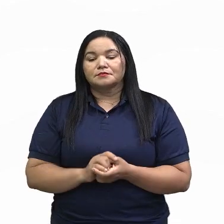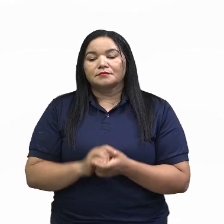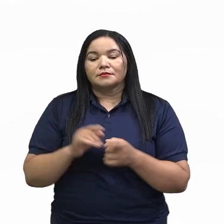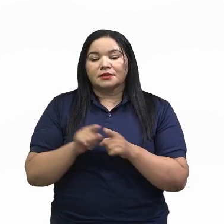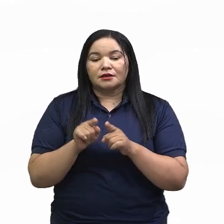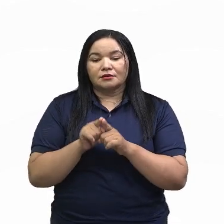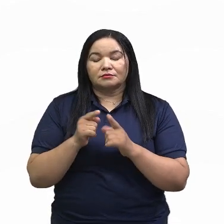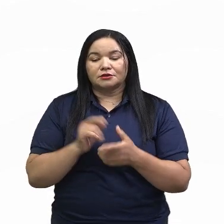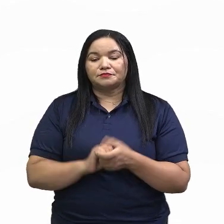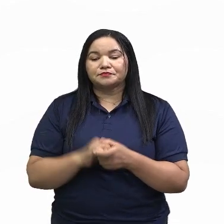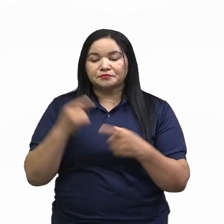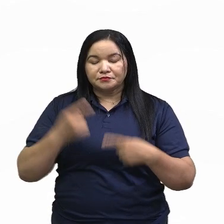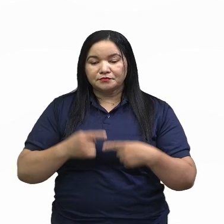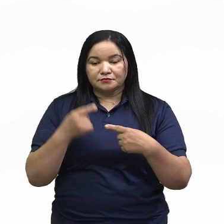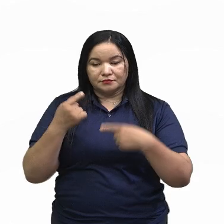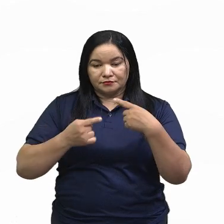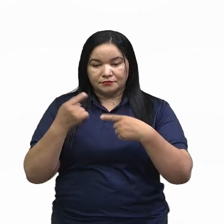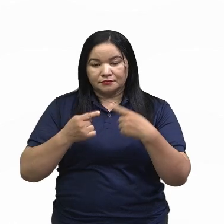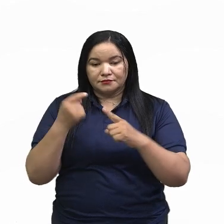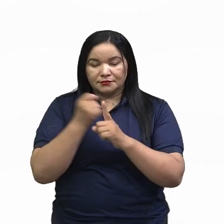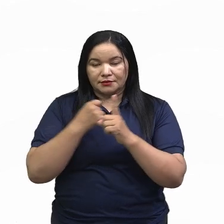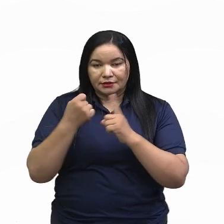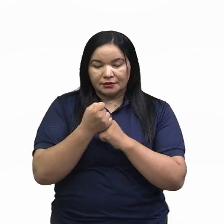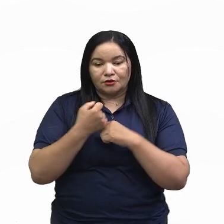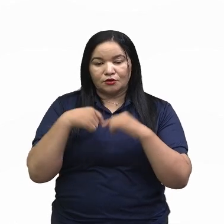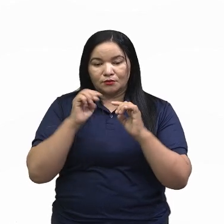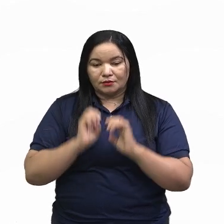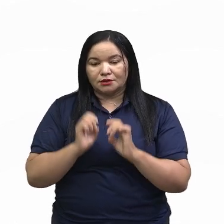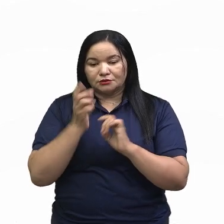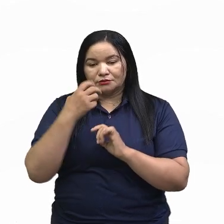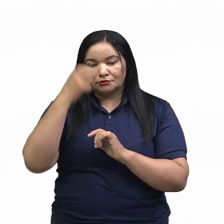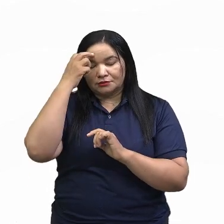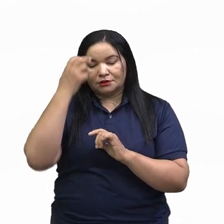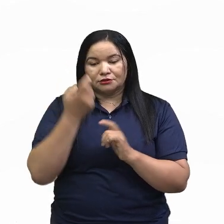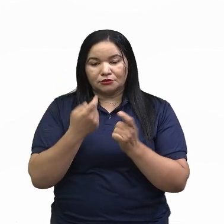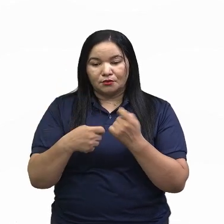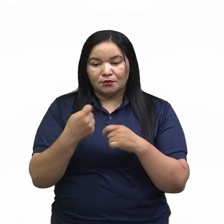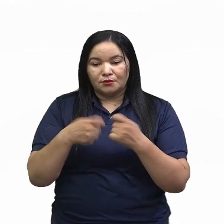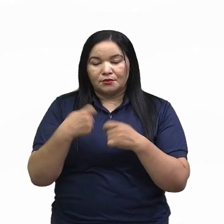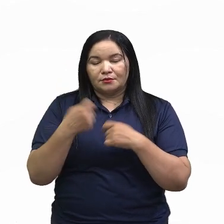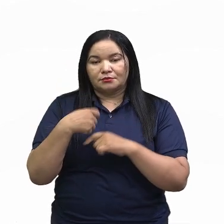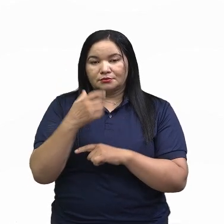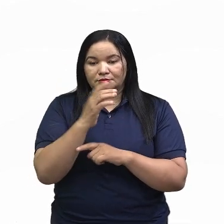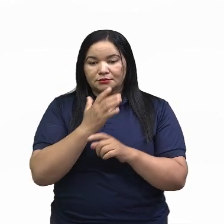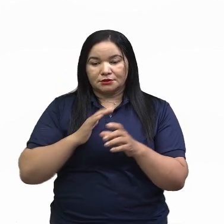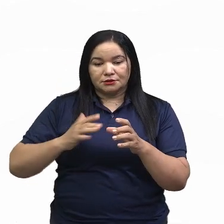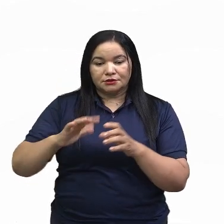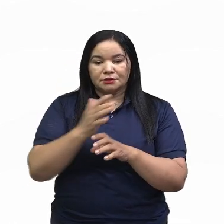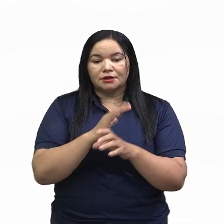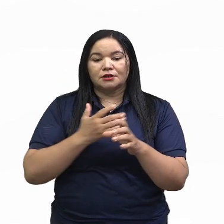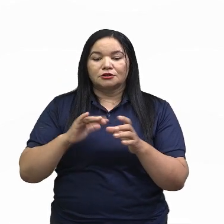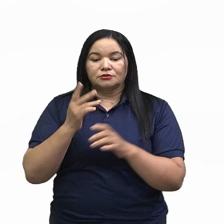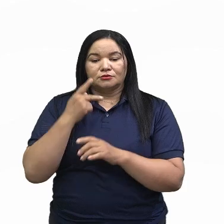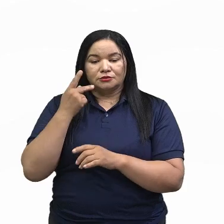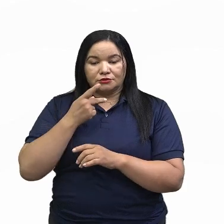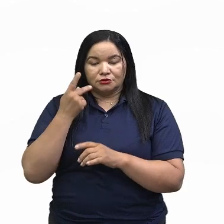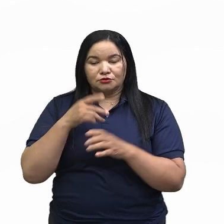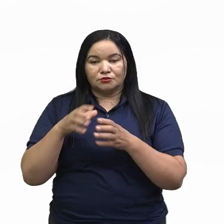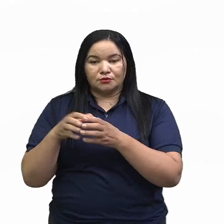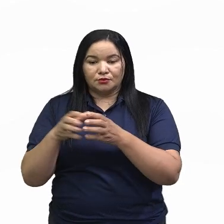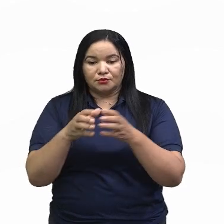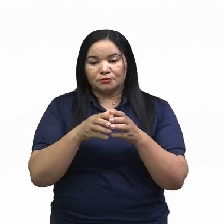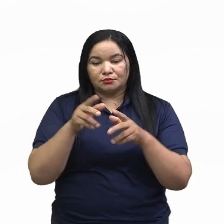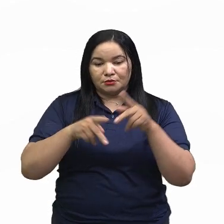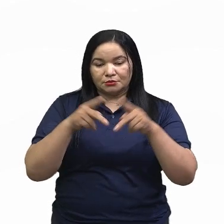Conflitos e disputas sociais, étnicas, culturais, econômicas, ambientais e políticas